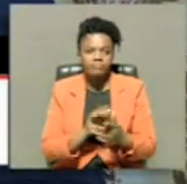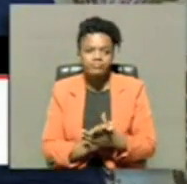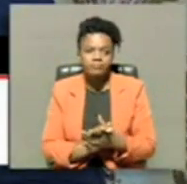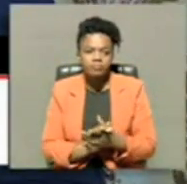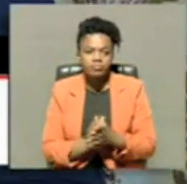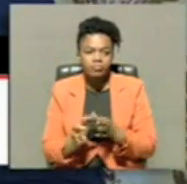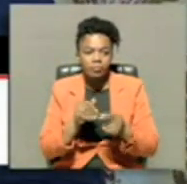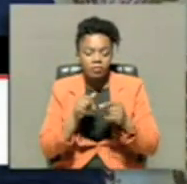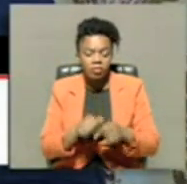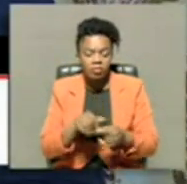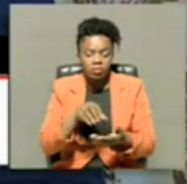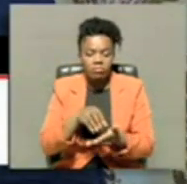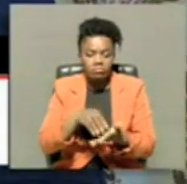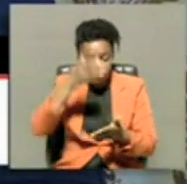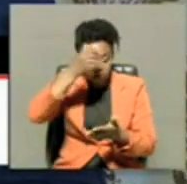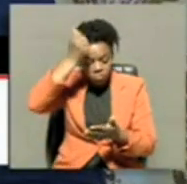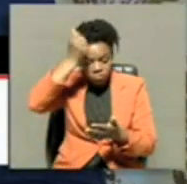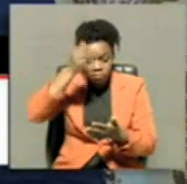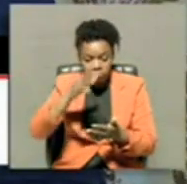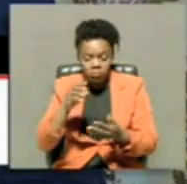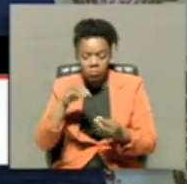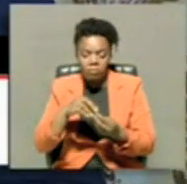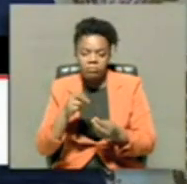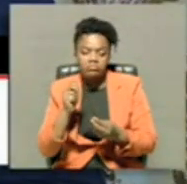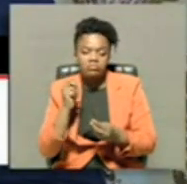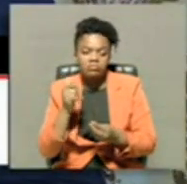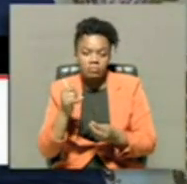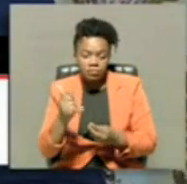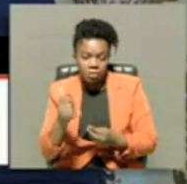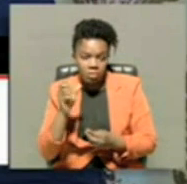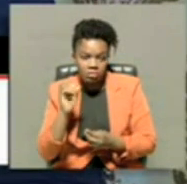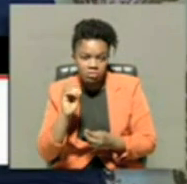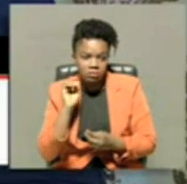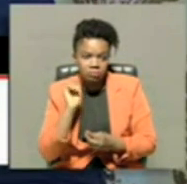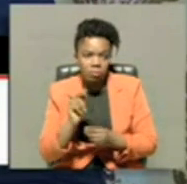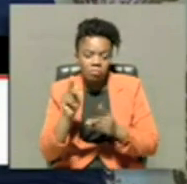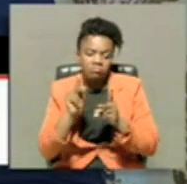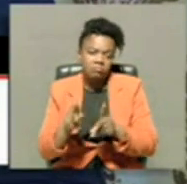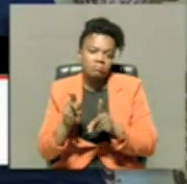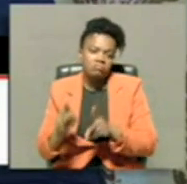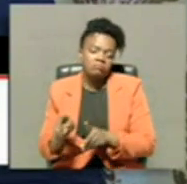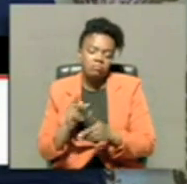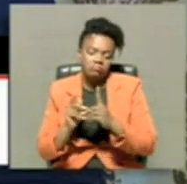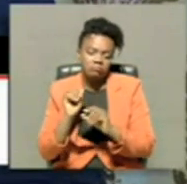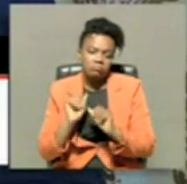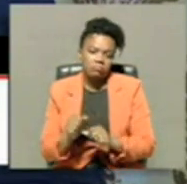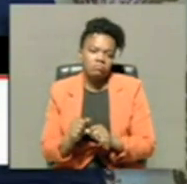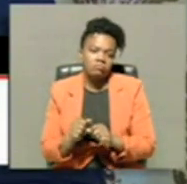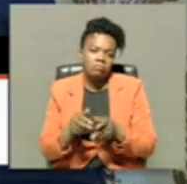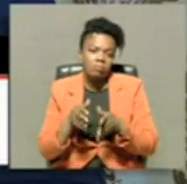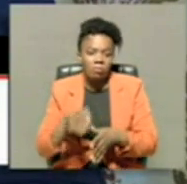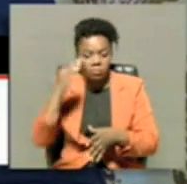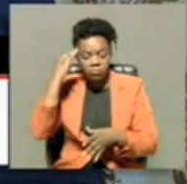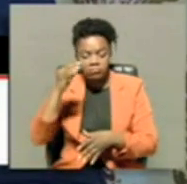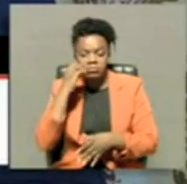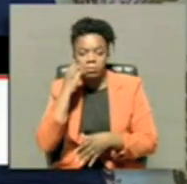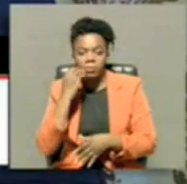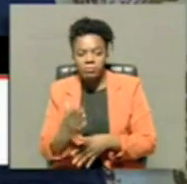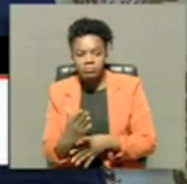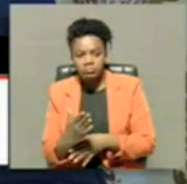de 20 mil pessoas aqui ao município de Lubango. Como tal, isso exige de nós uma